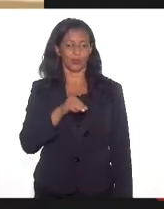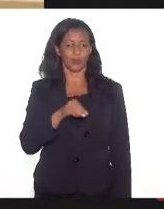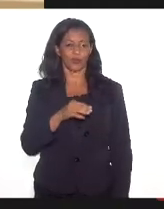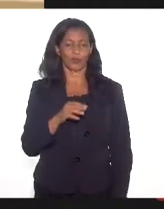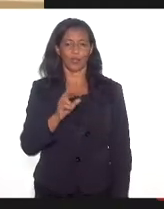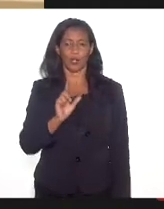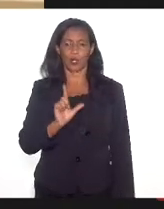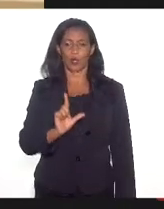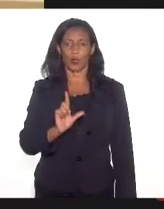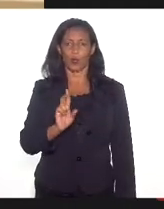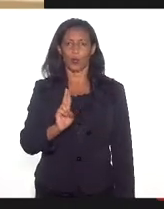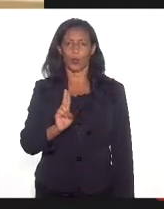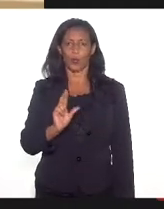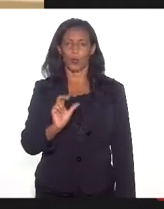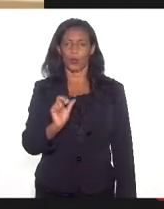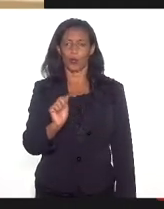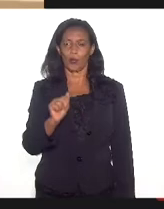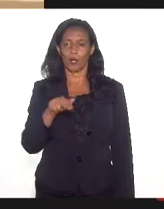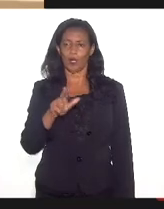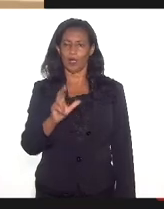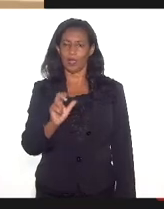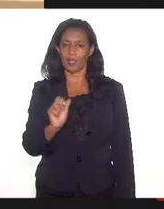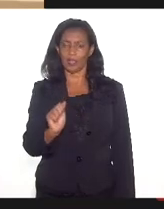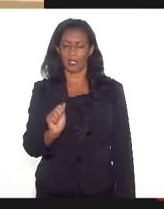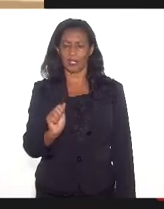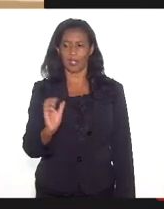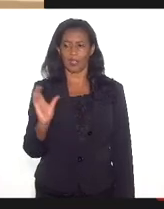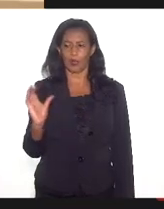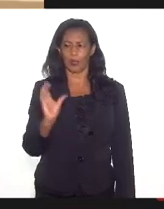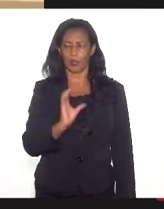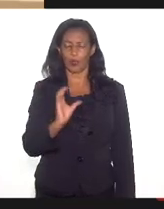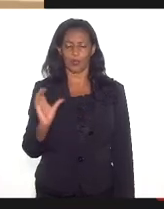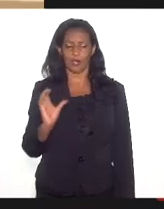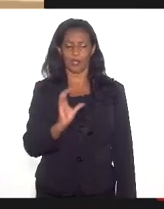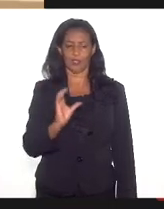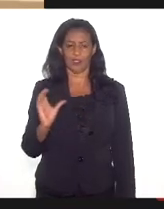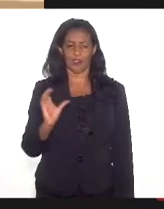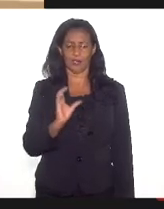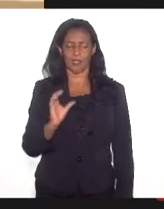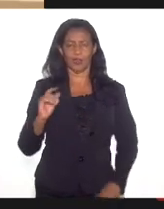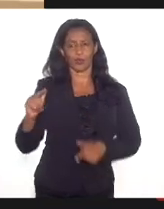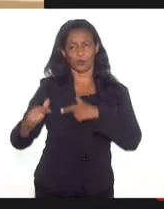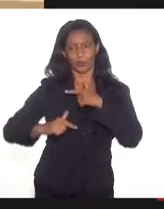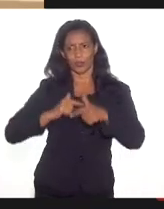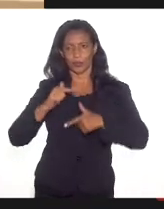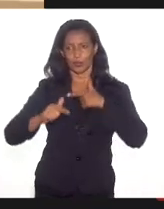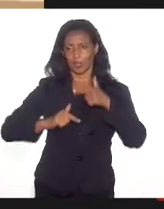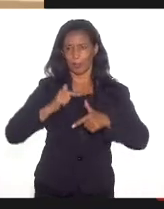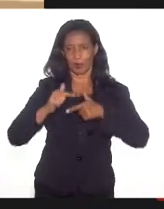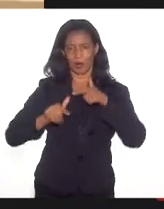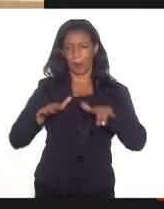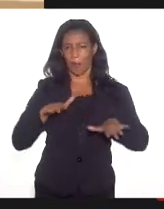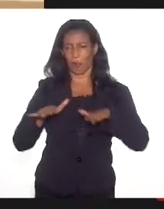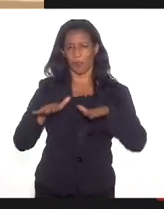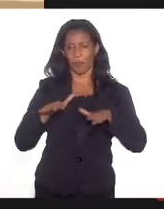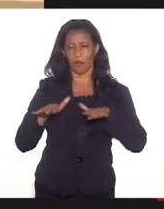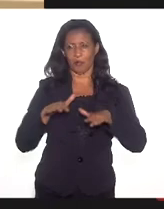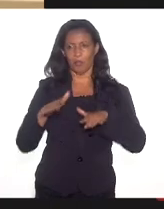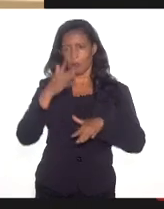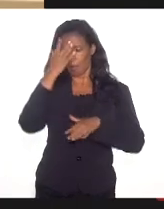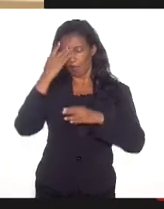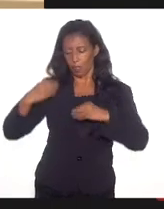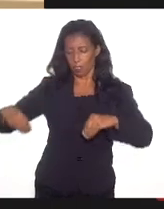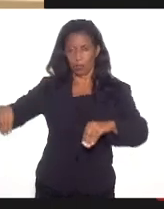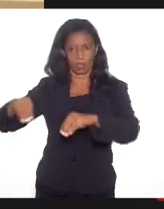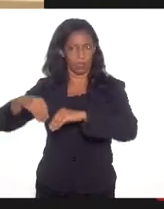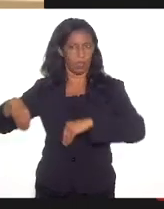senhora Luana Carvalho que é da coordenação do movimento dos trabalhadores e das trabalhadoras sem terra do Rio de